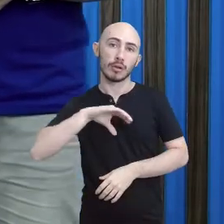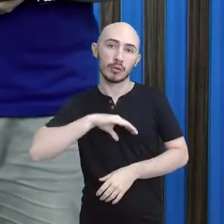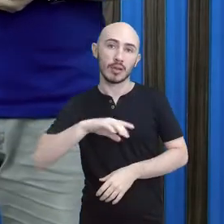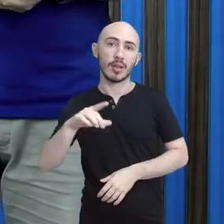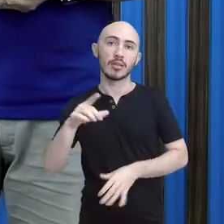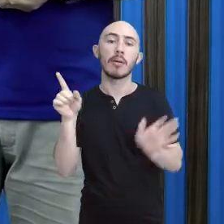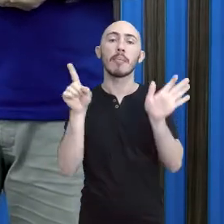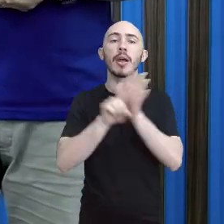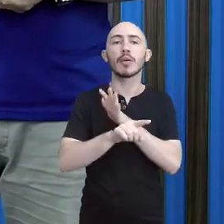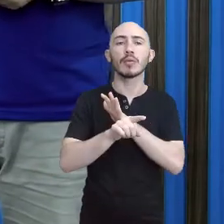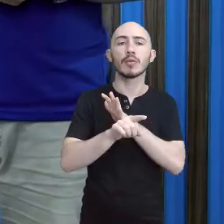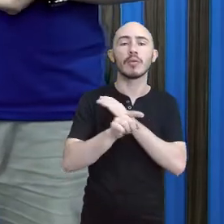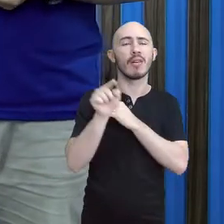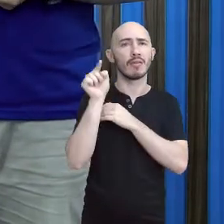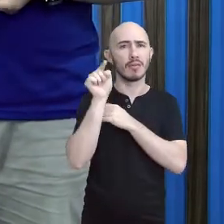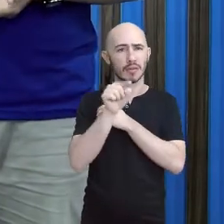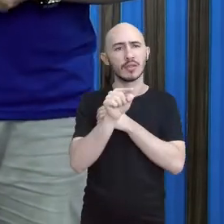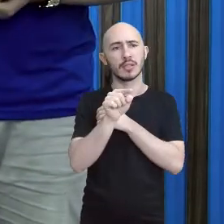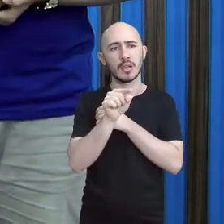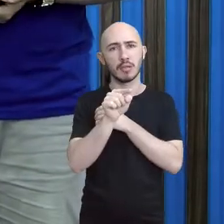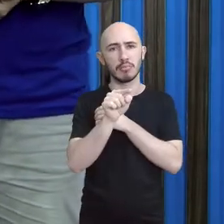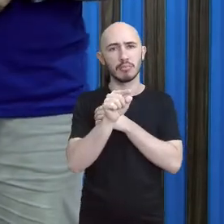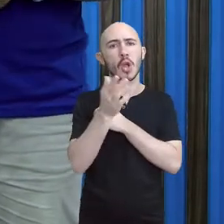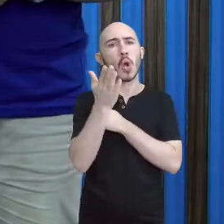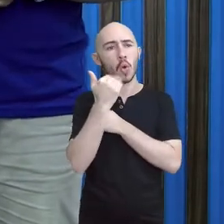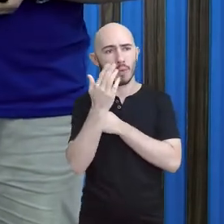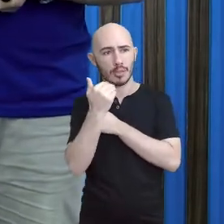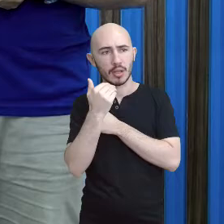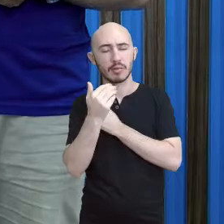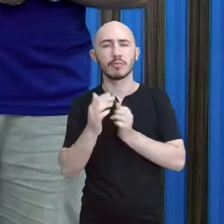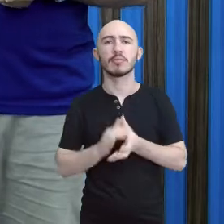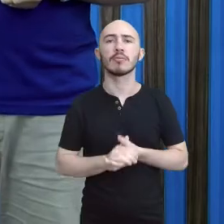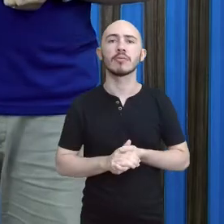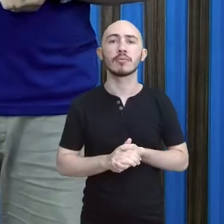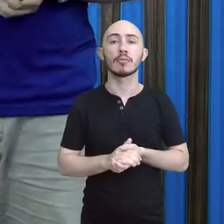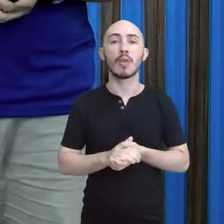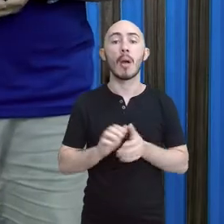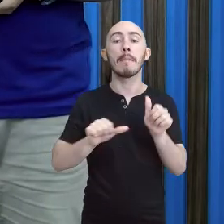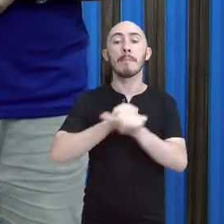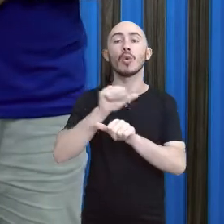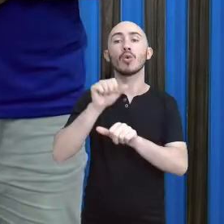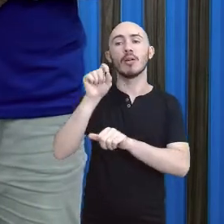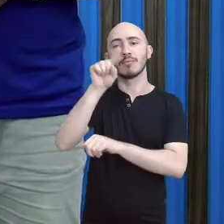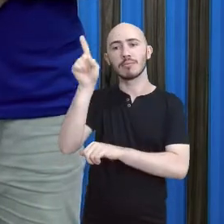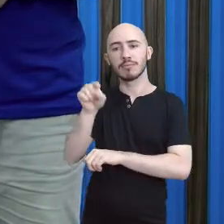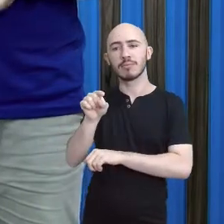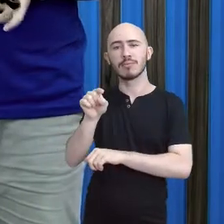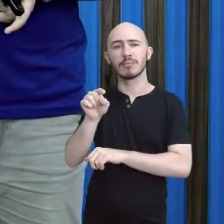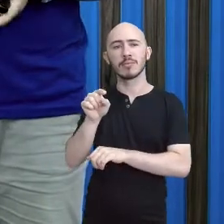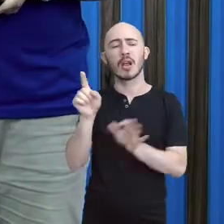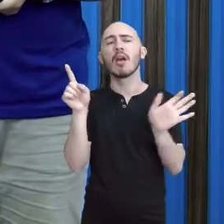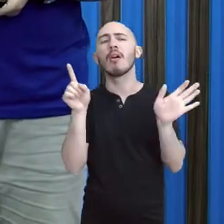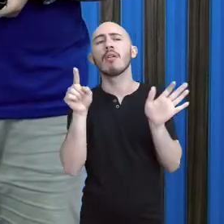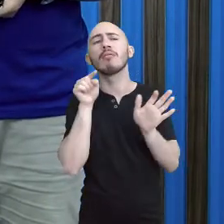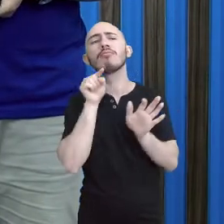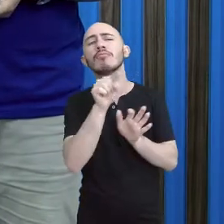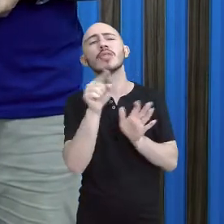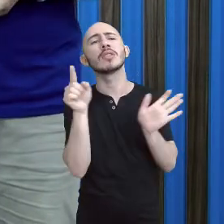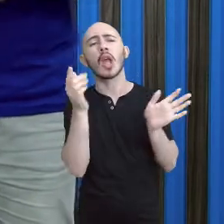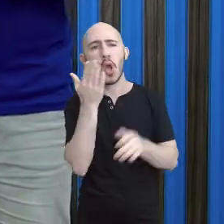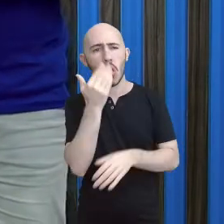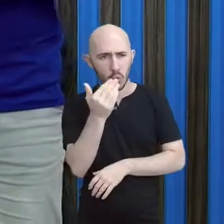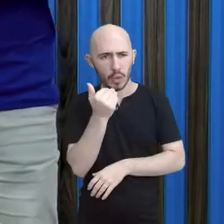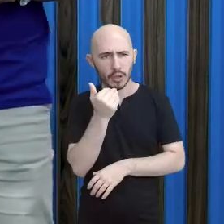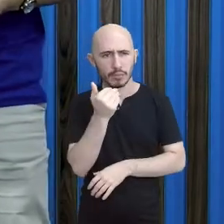digo assim, você está comendo, ponto, estou afirmando. Pego esse ponto, boto a interrogação no final. Você está comendo? Mudei nada, só fiz mudar a